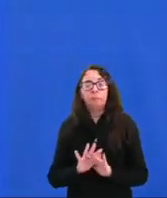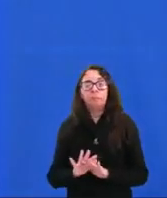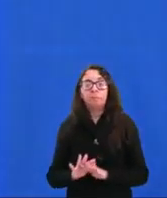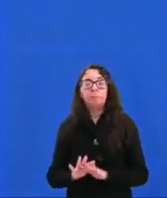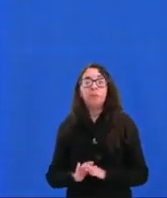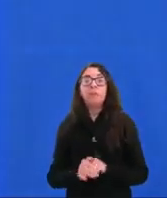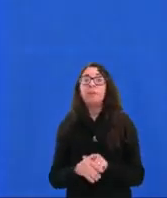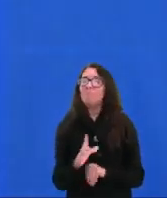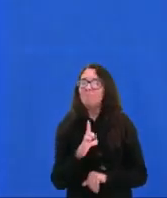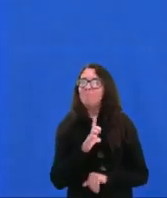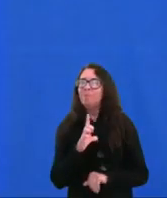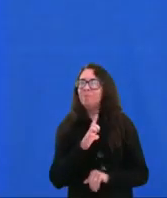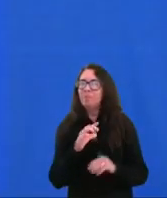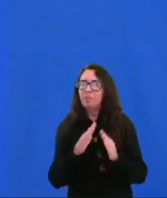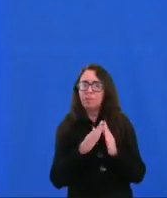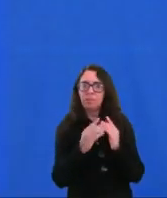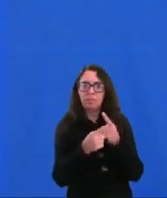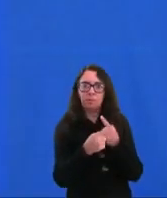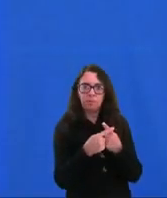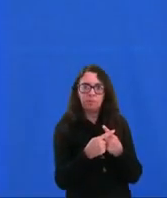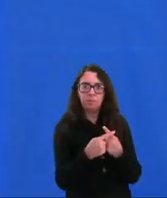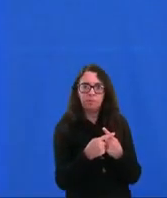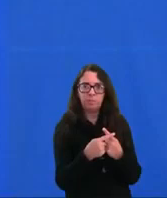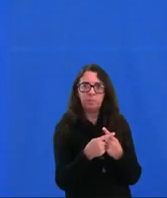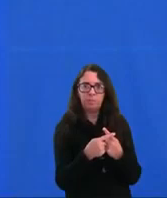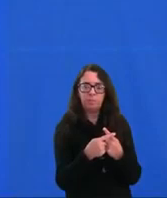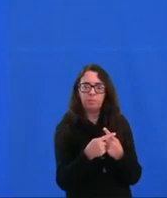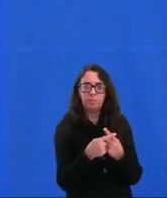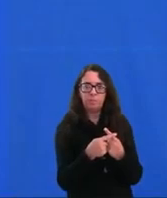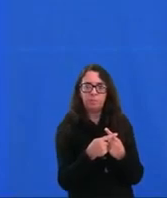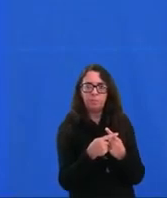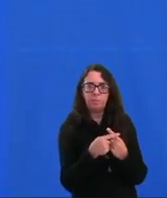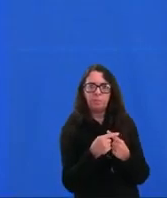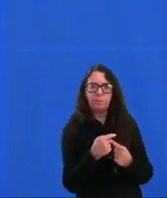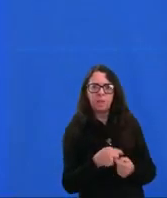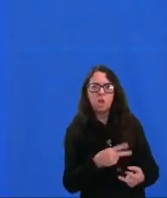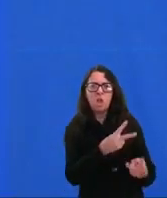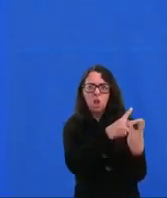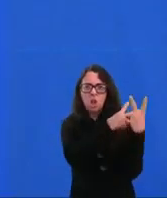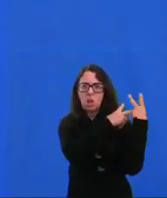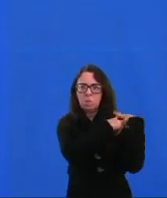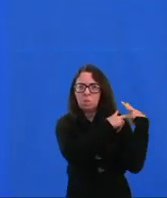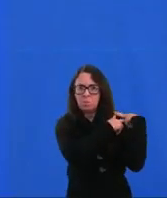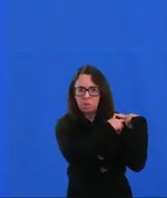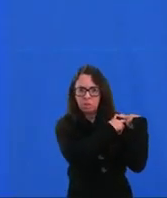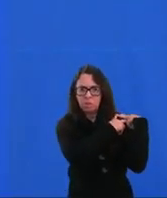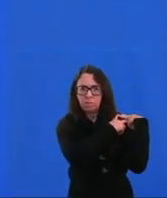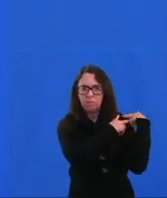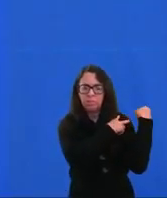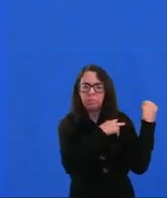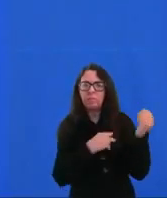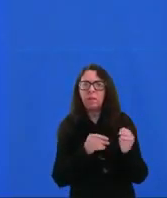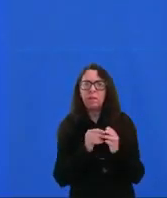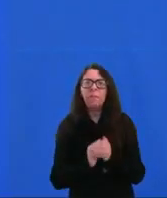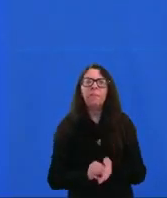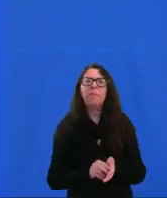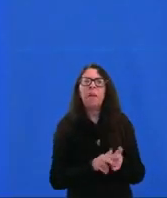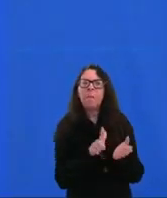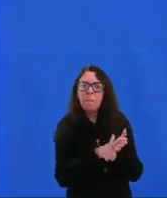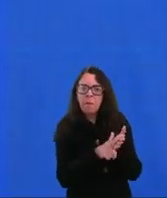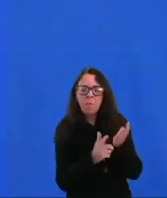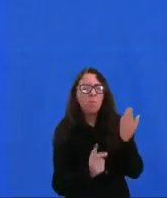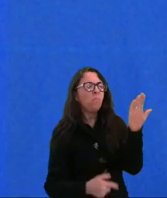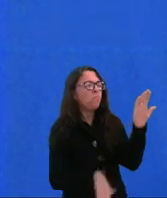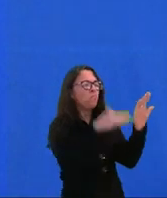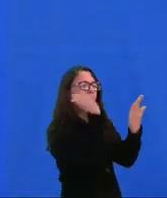Então, amados, isso é uma atitude voltada para o homem. As declarações que